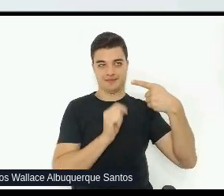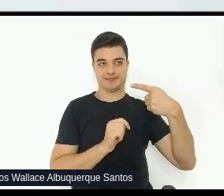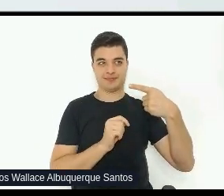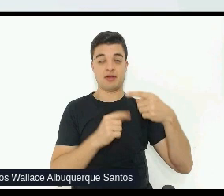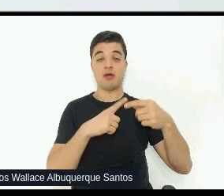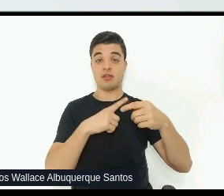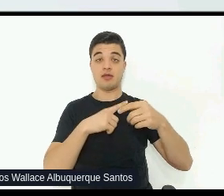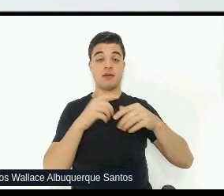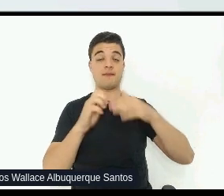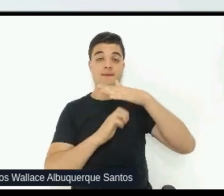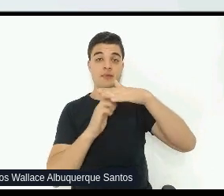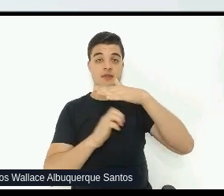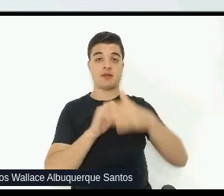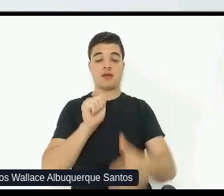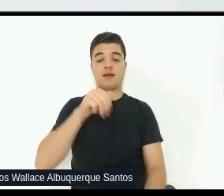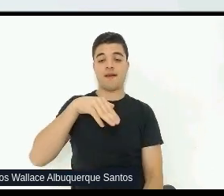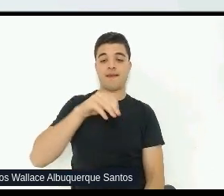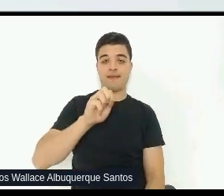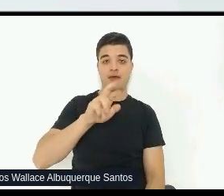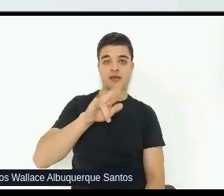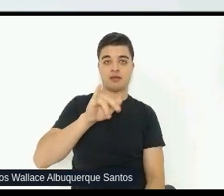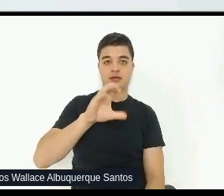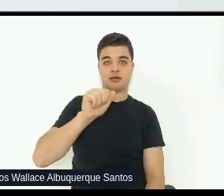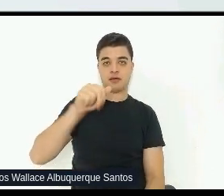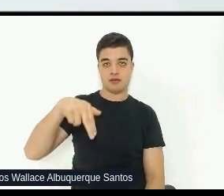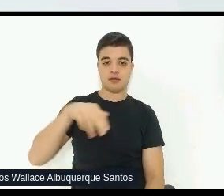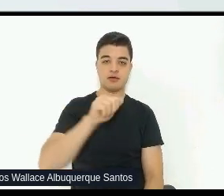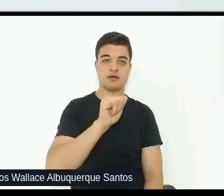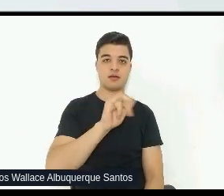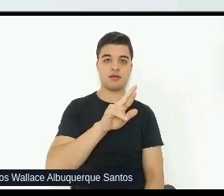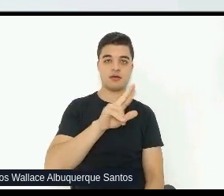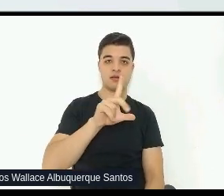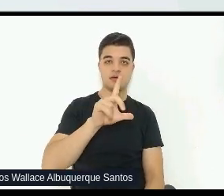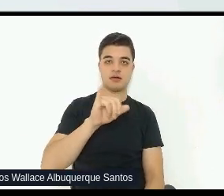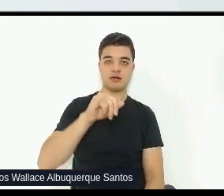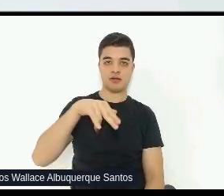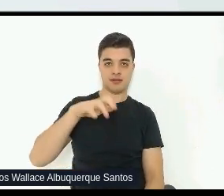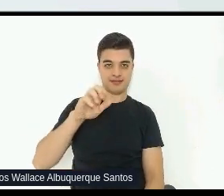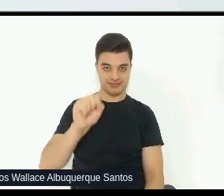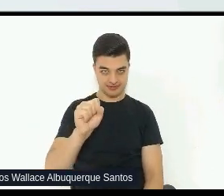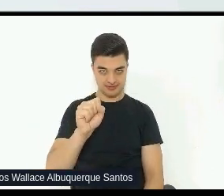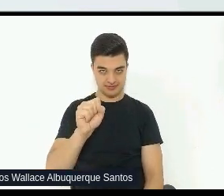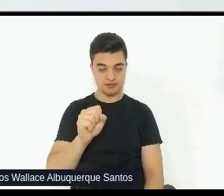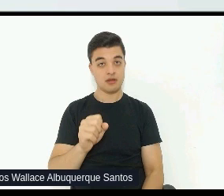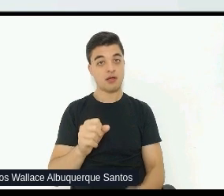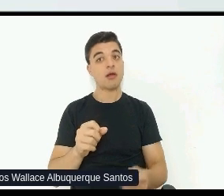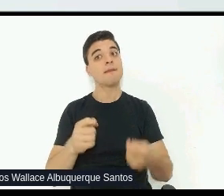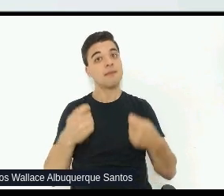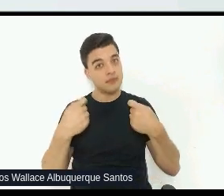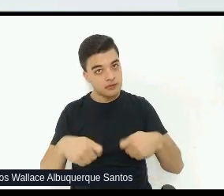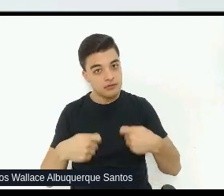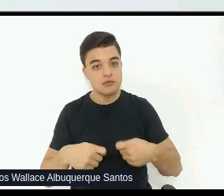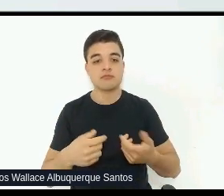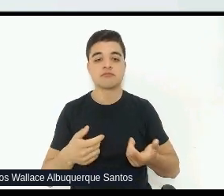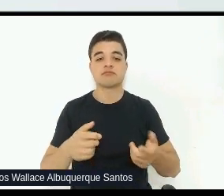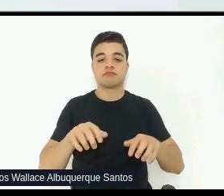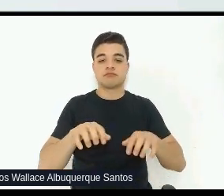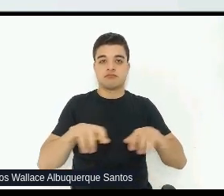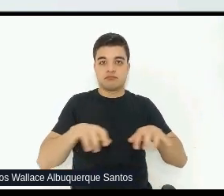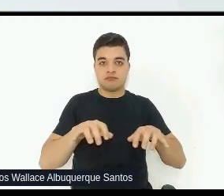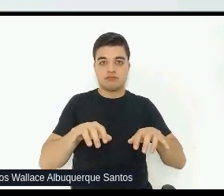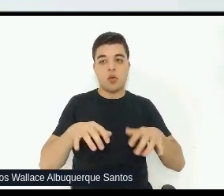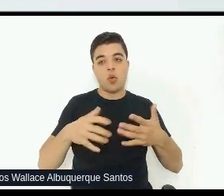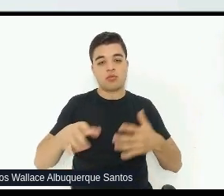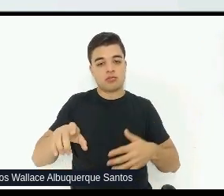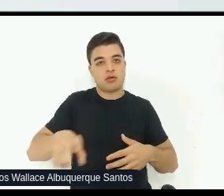as nossas funções dentro de uma interface, elas precisam ser navegáveis tanto pelo mouse como pelo teclado. Né? Então, porque nem todo